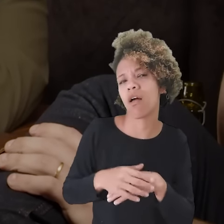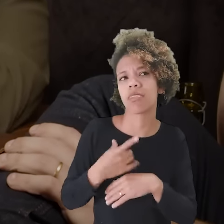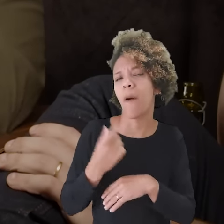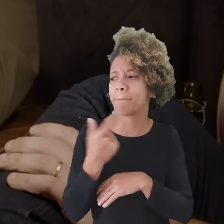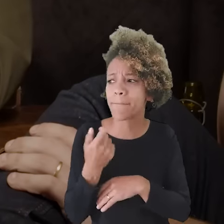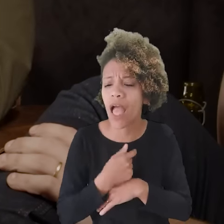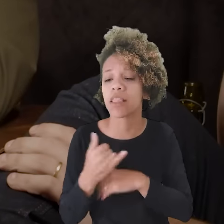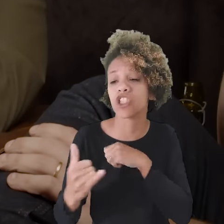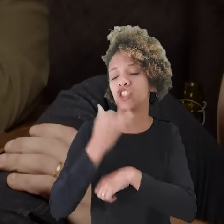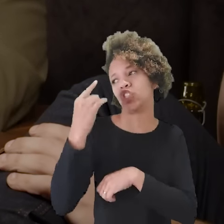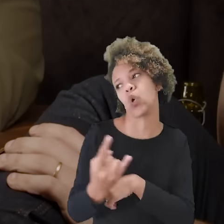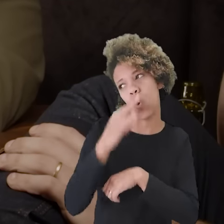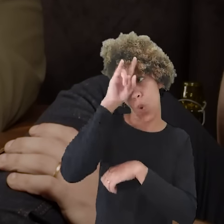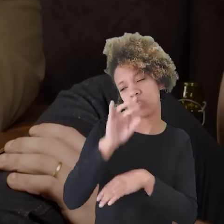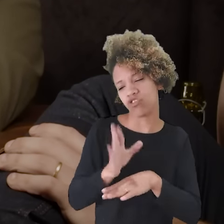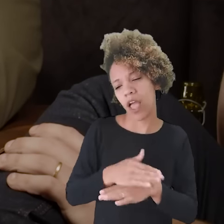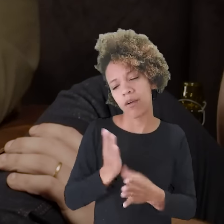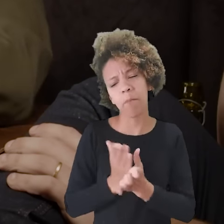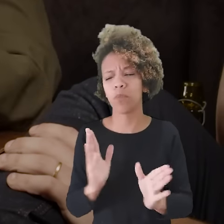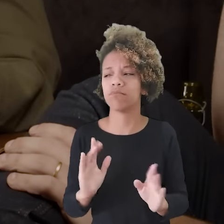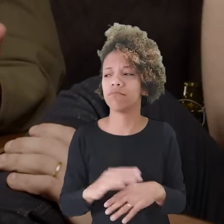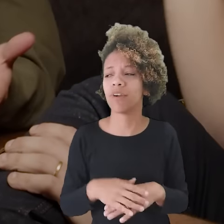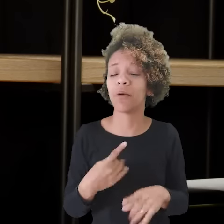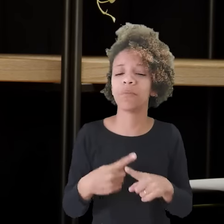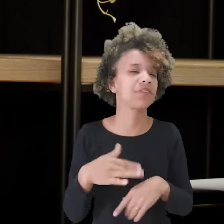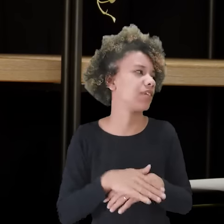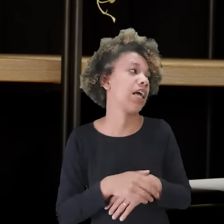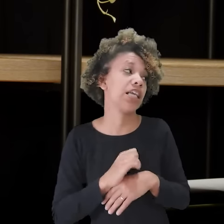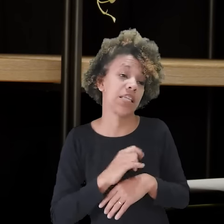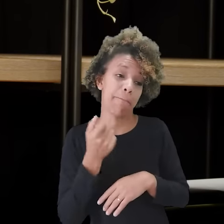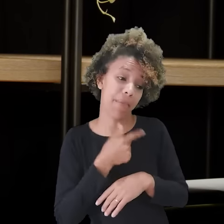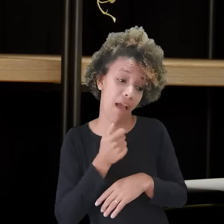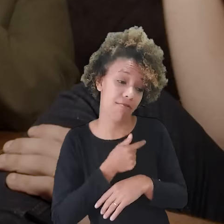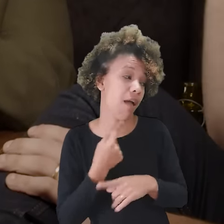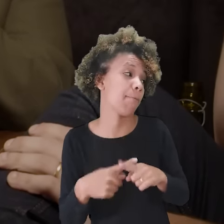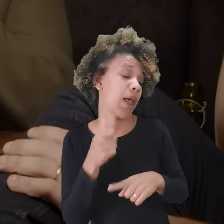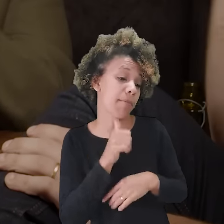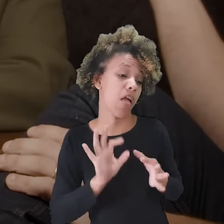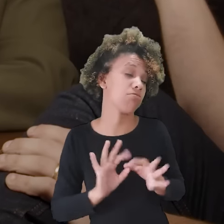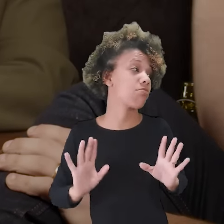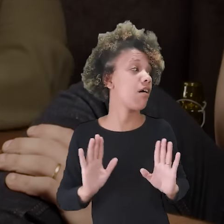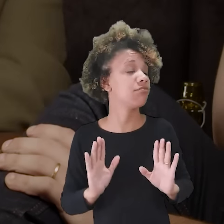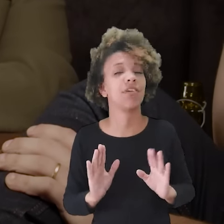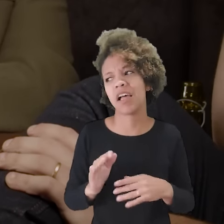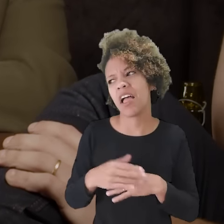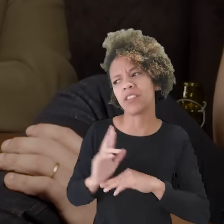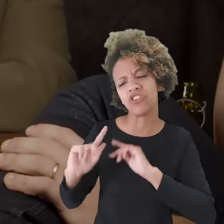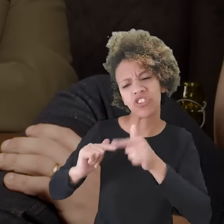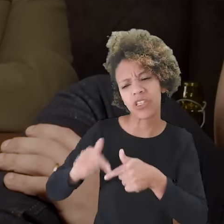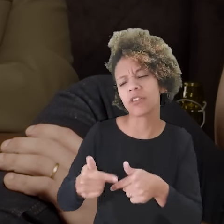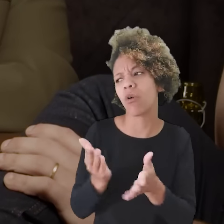tá confiada de cor então talvez já tenha até passado esse esse momento porque eu acho que essa temporada de corda que a mulher tá mais Solta essa geração agora já tá